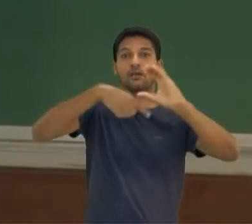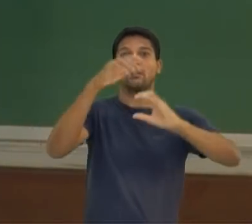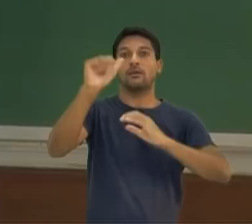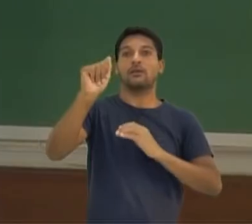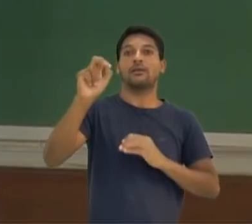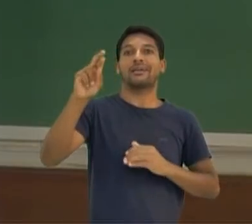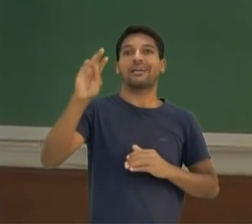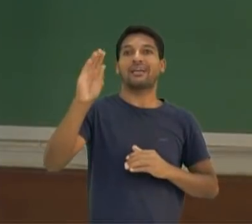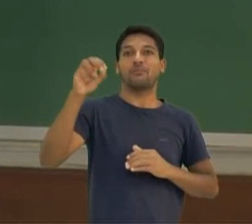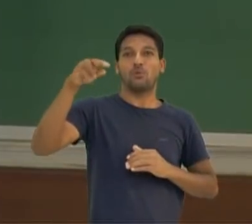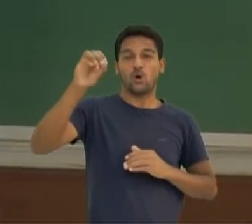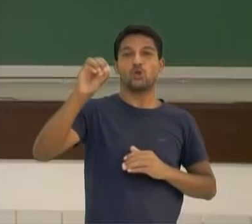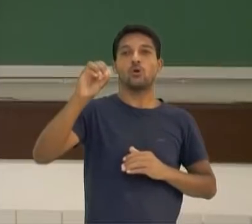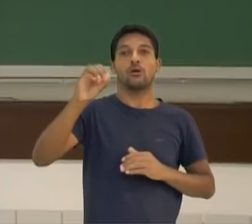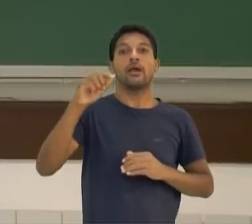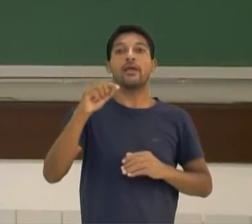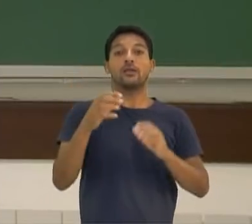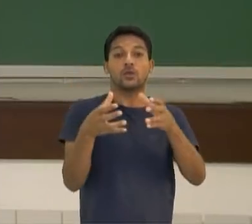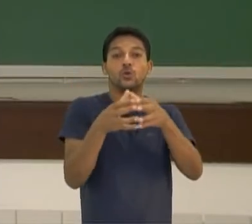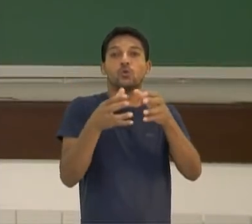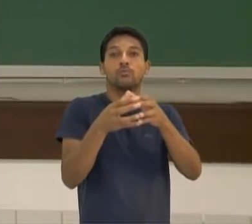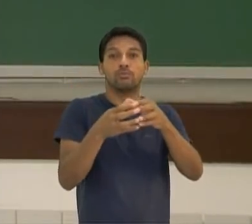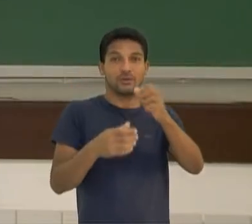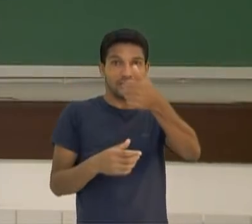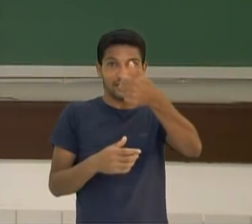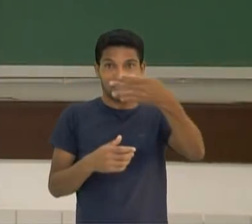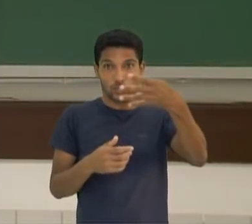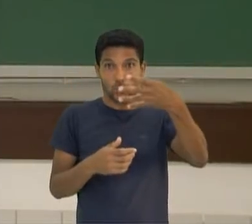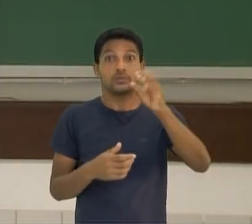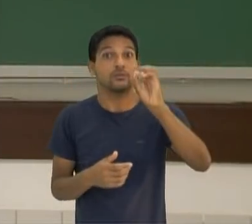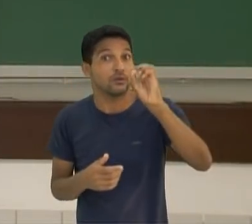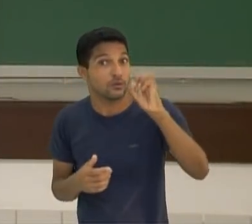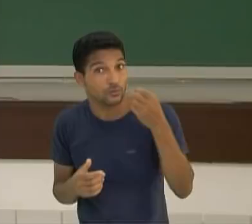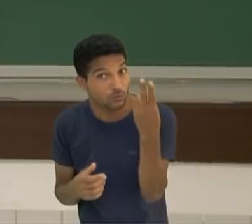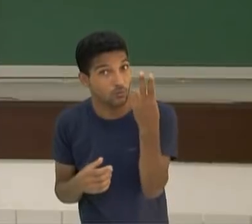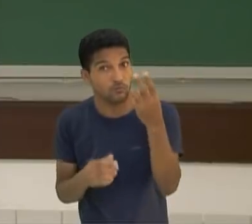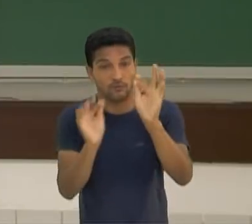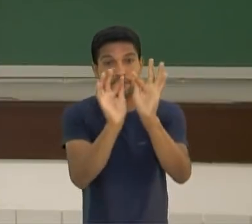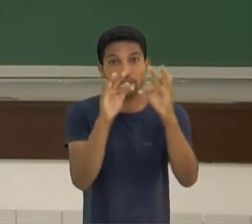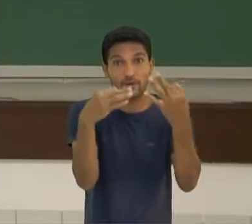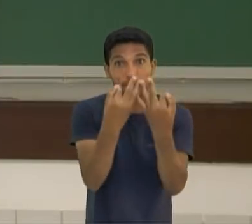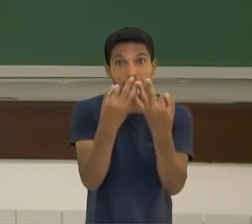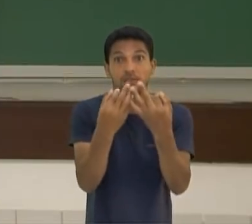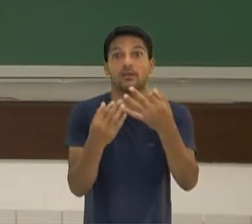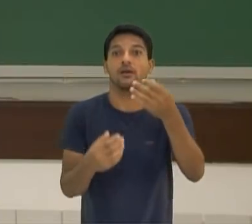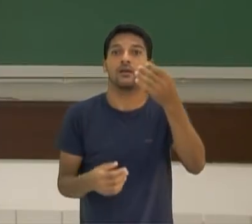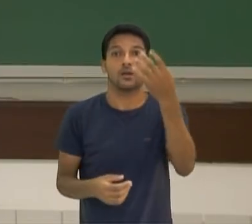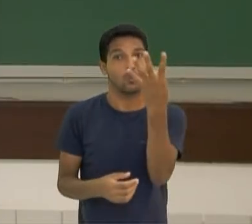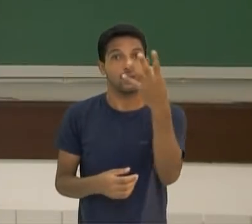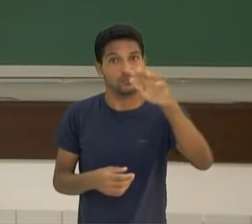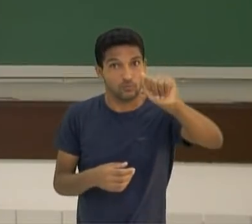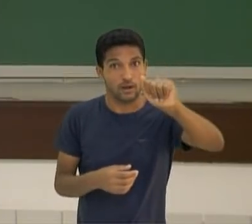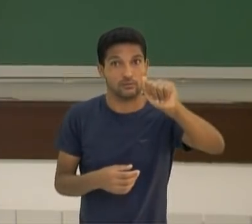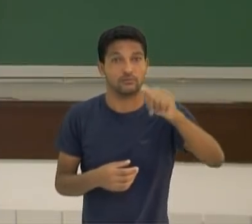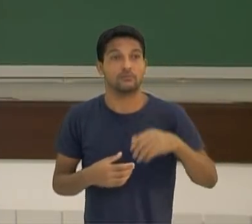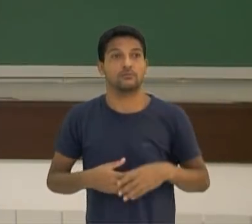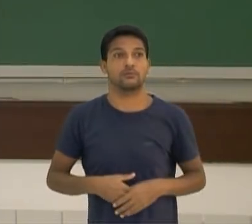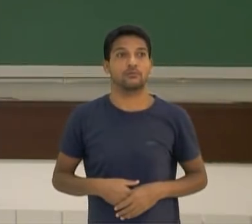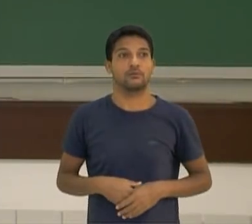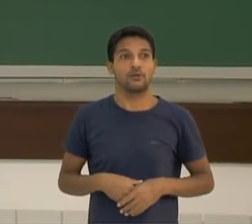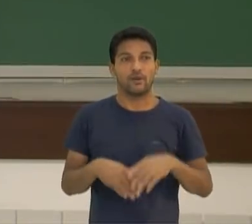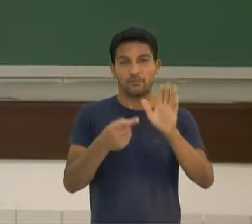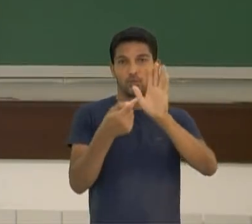grupo 14 ou a família 4A. A gente vai trabalhar um pouquinho agora dessa família com vocês, tá? Algumas